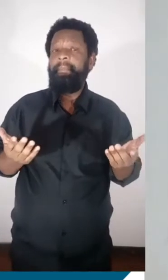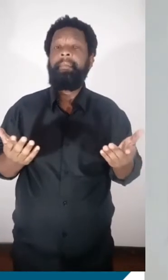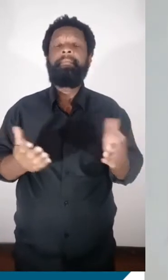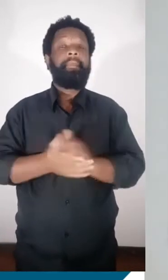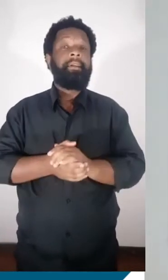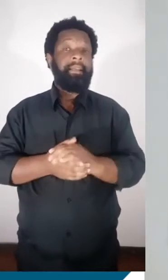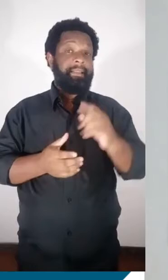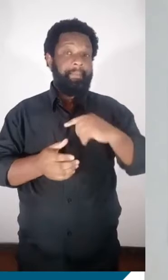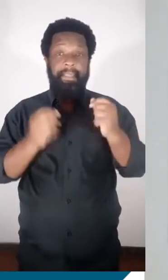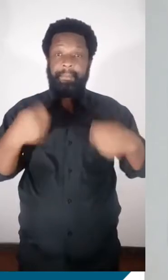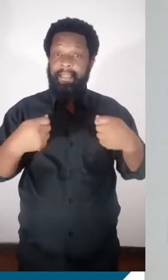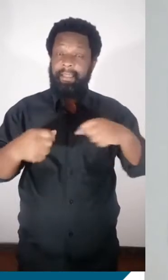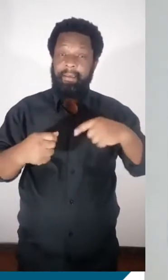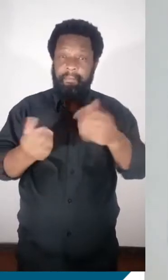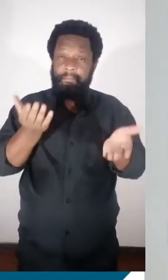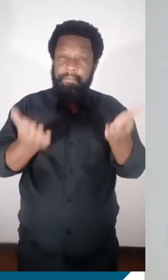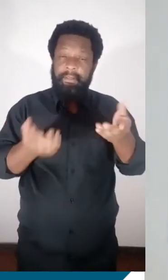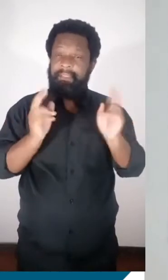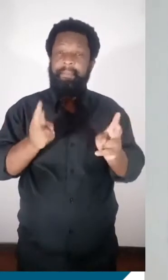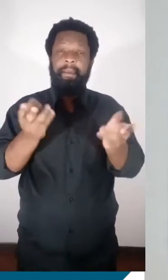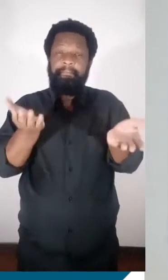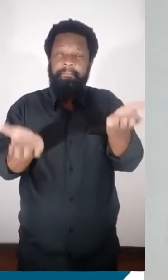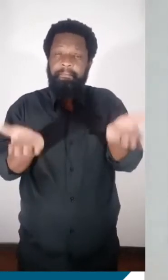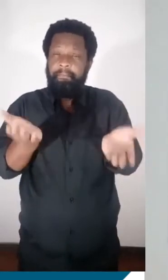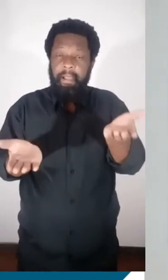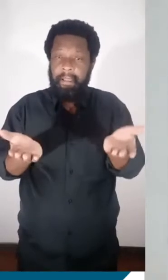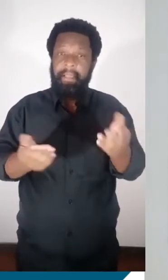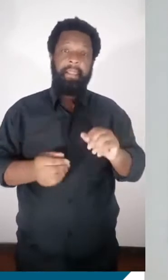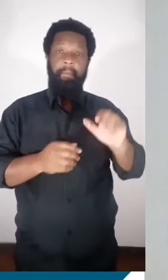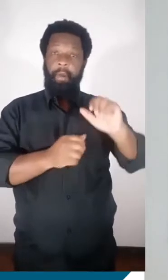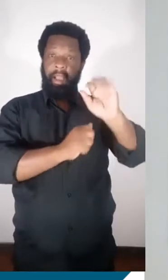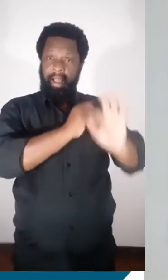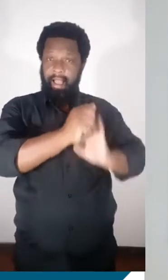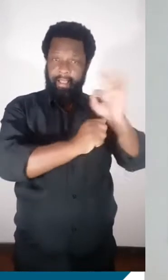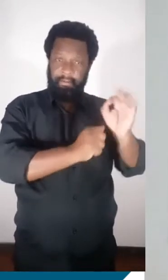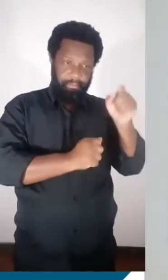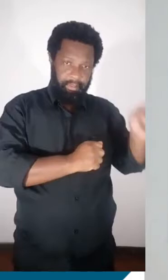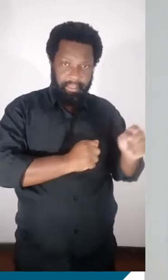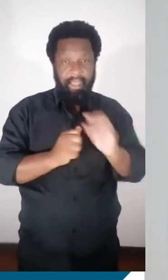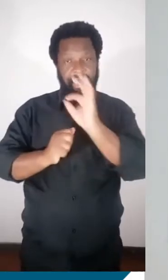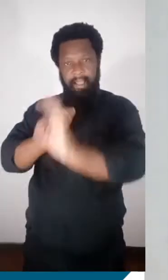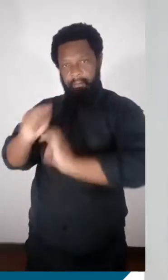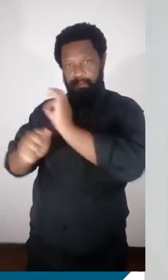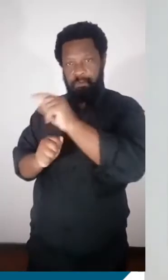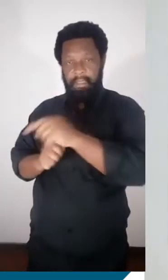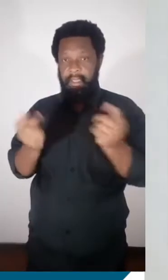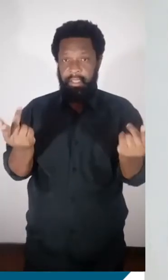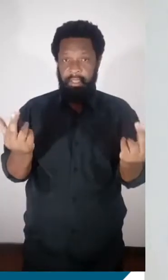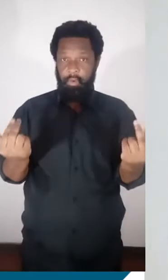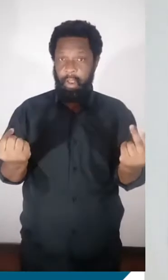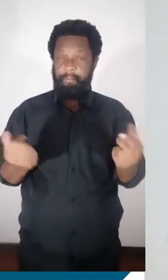aqui de dissociação. Nós temos que ter uma equação sempre equilibrada, o mesmo número de átomos de um lado e do outro. Aqui eu